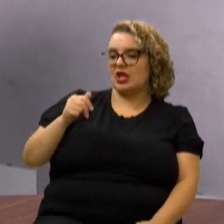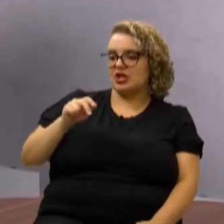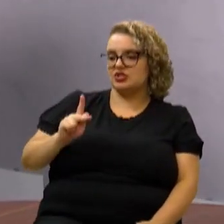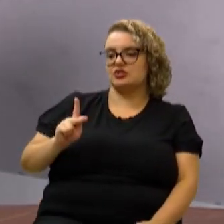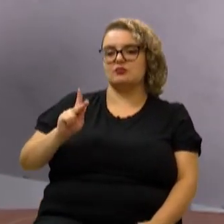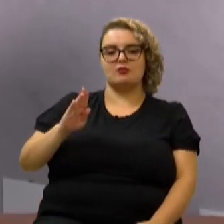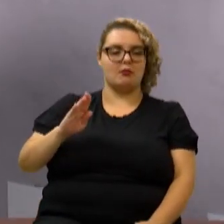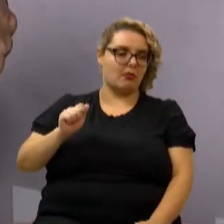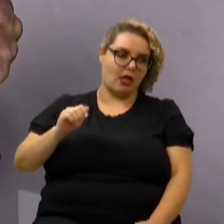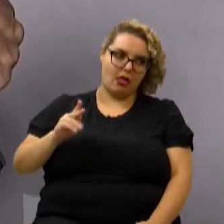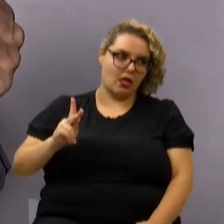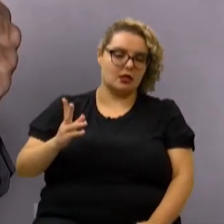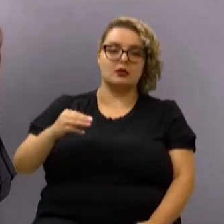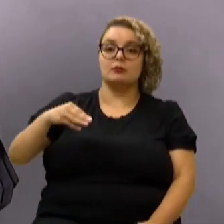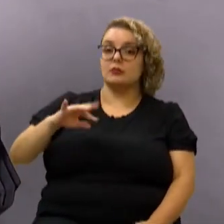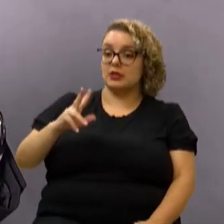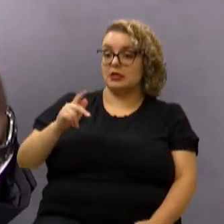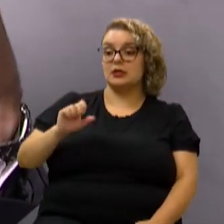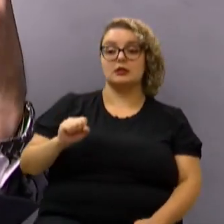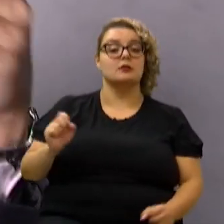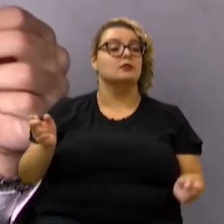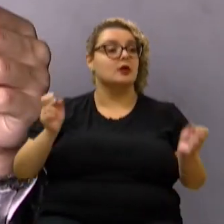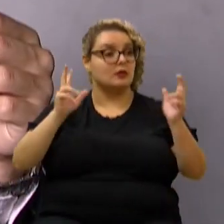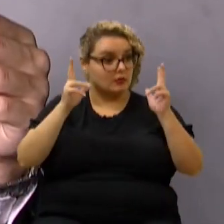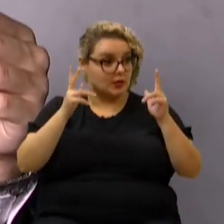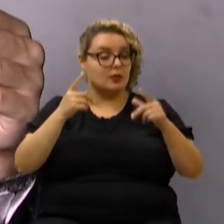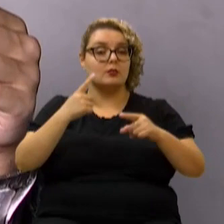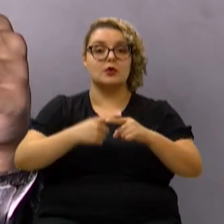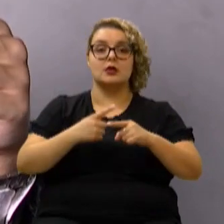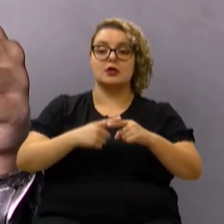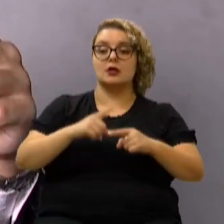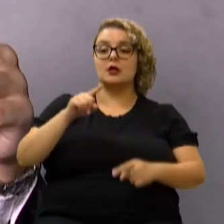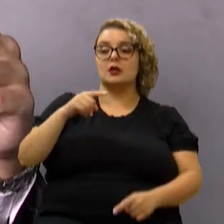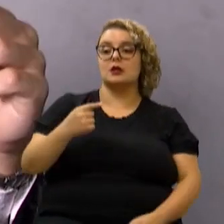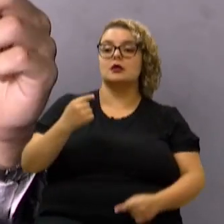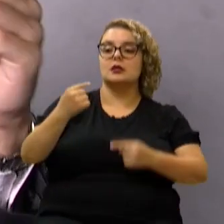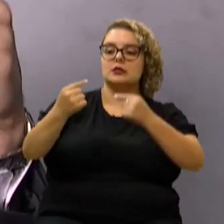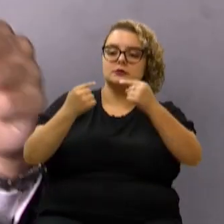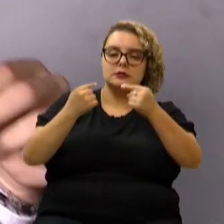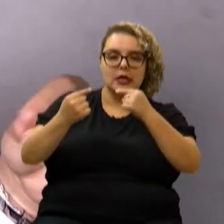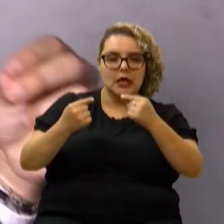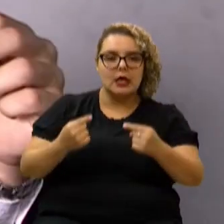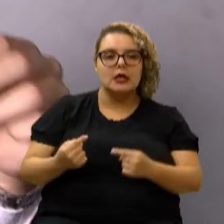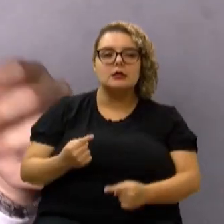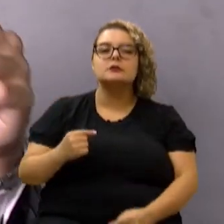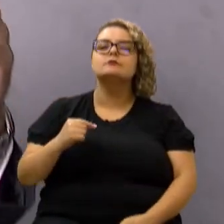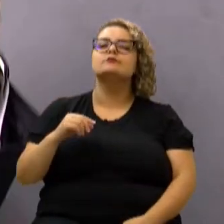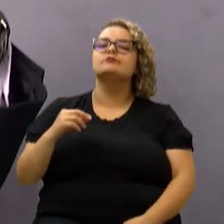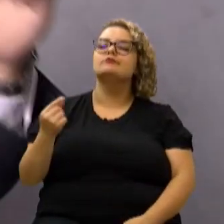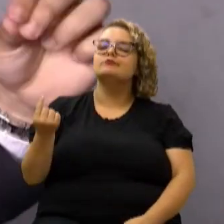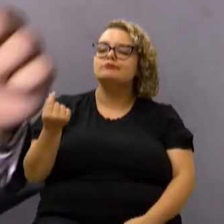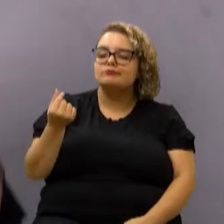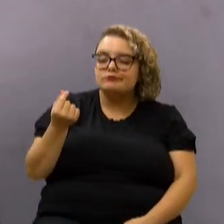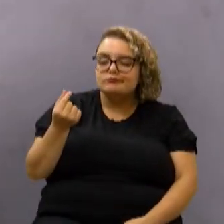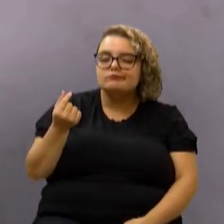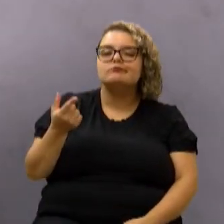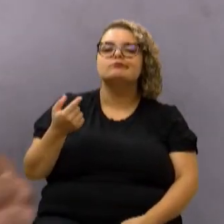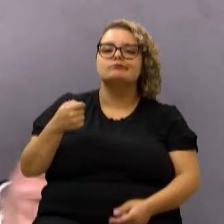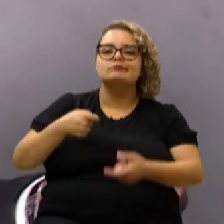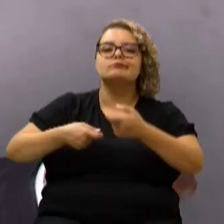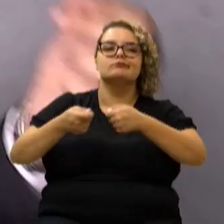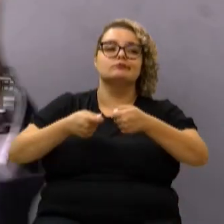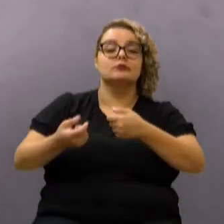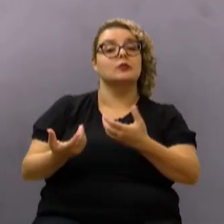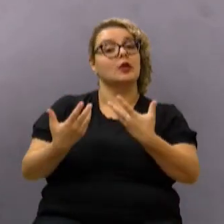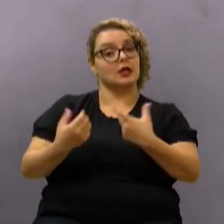de cashback, benefício de milhas. A gente tem que ficar esperto a isso, porque é onde que cada centavinho ali que a